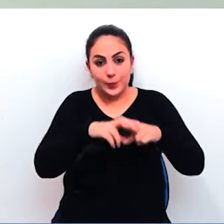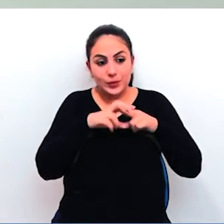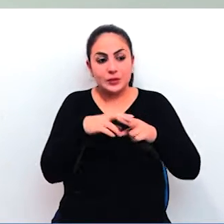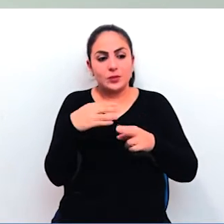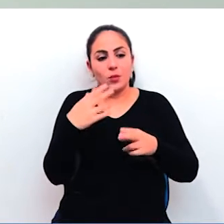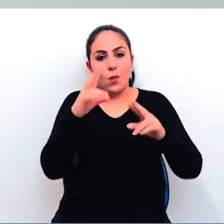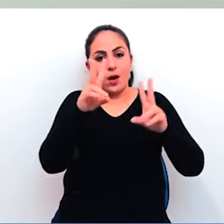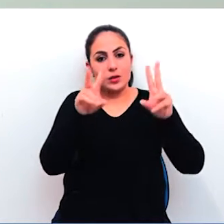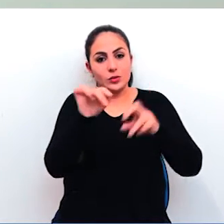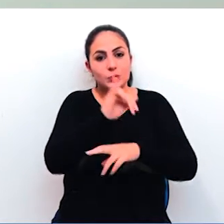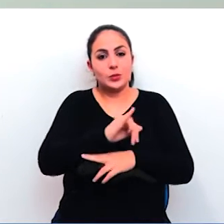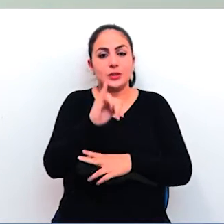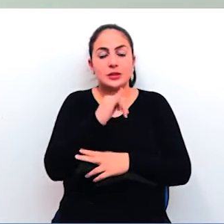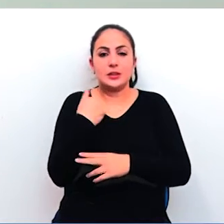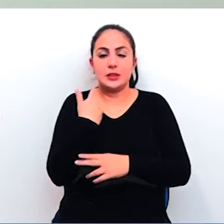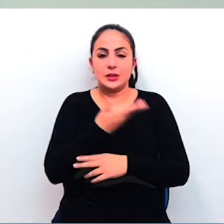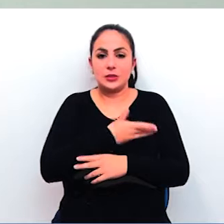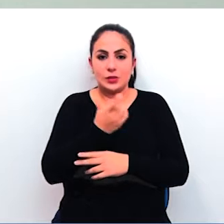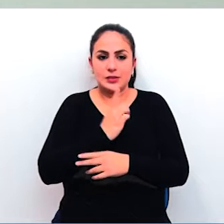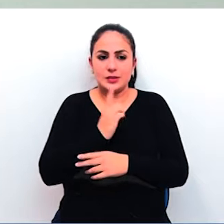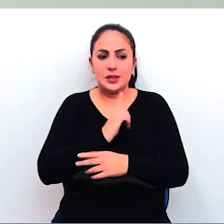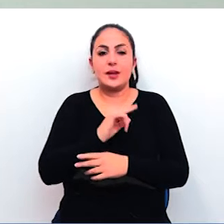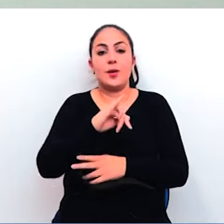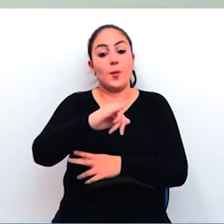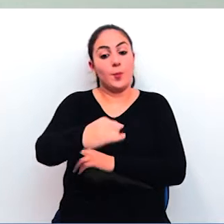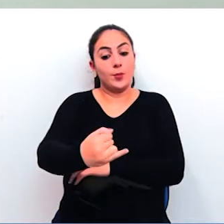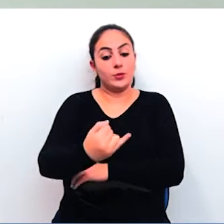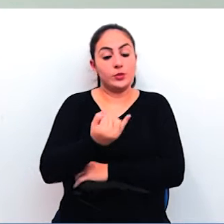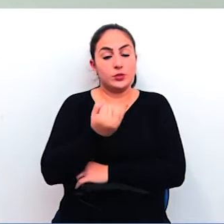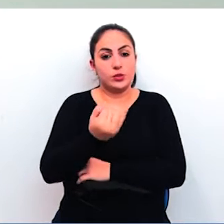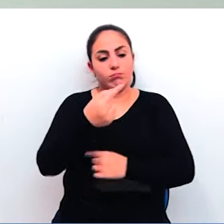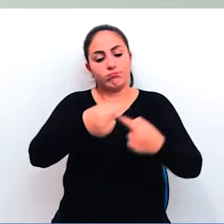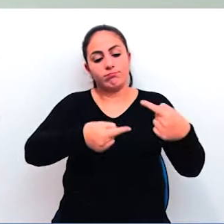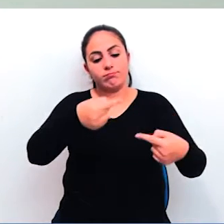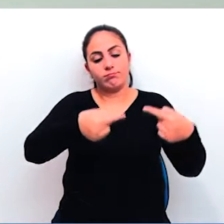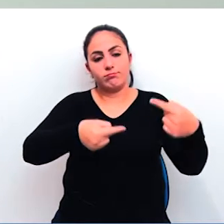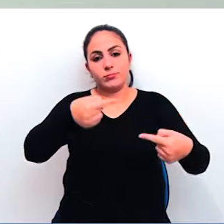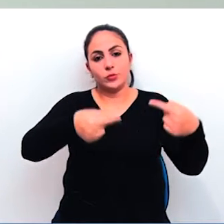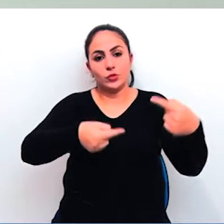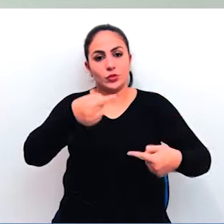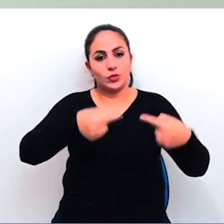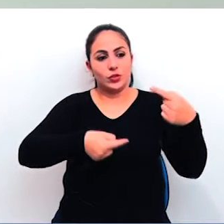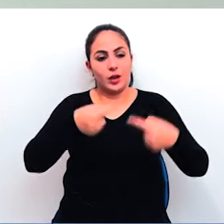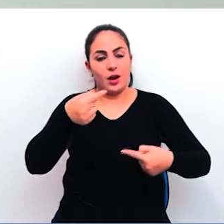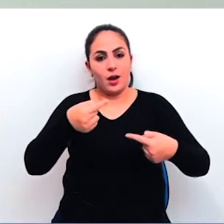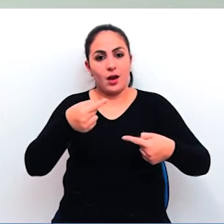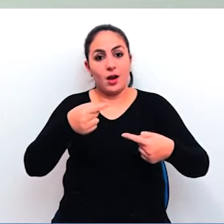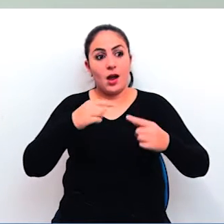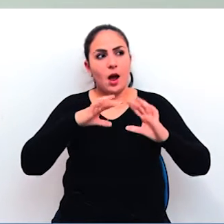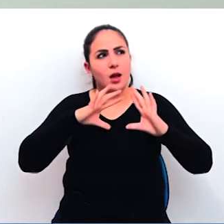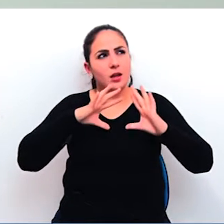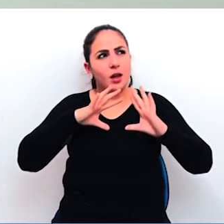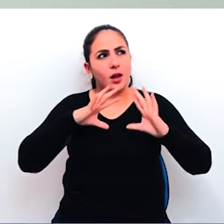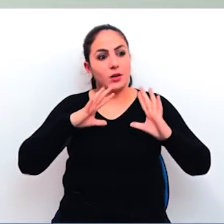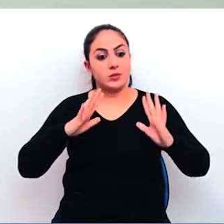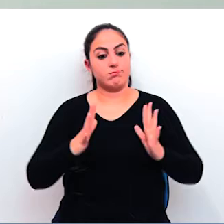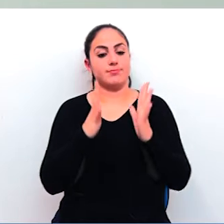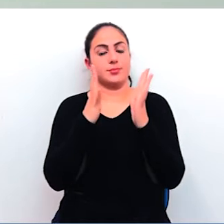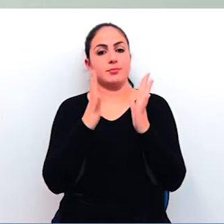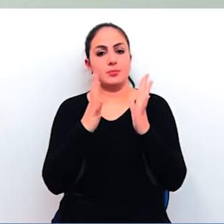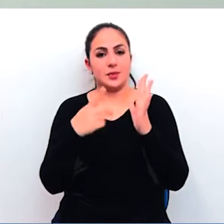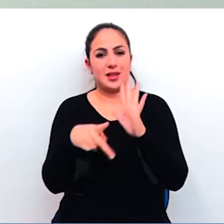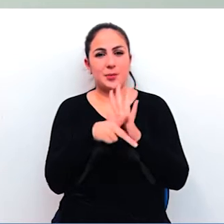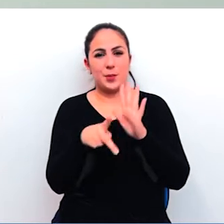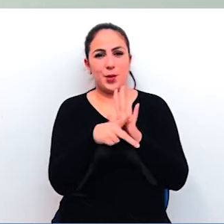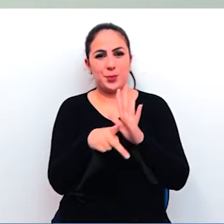e também uma questão importante é que nós temos a oportunidade então de discutir os efeitos do plano por exemplo